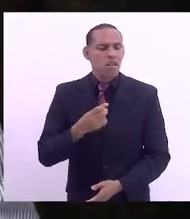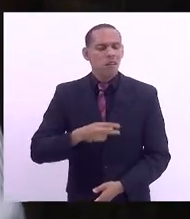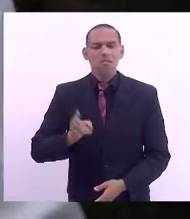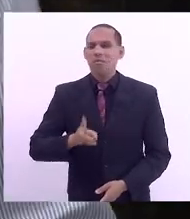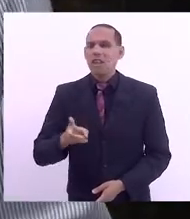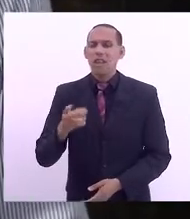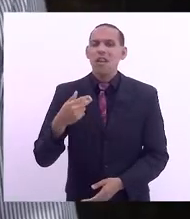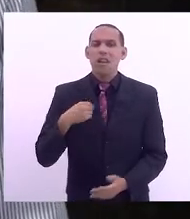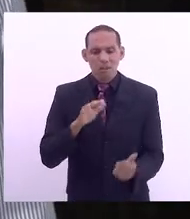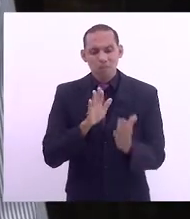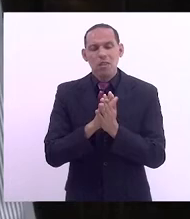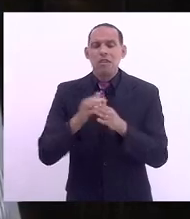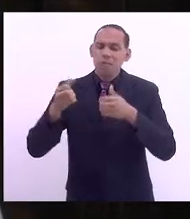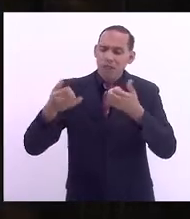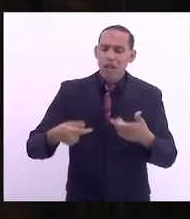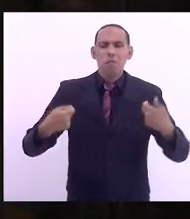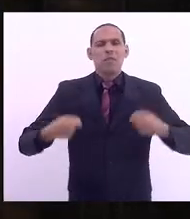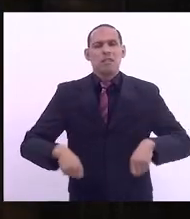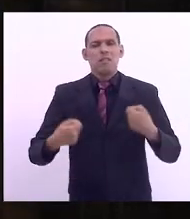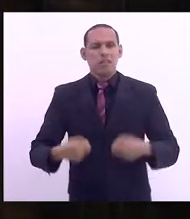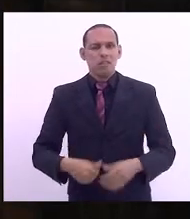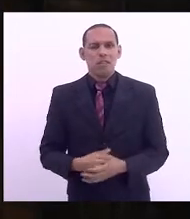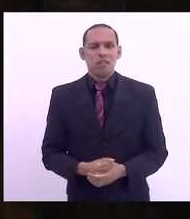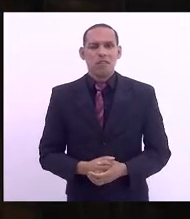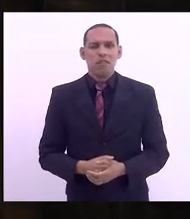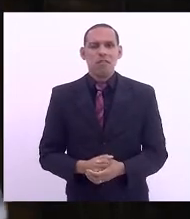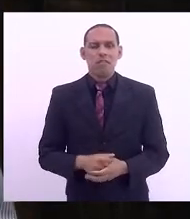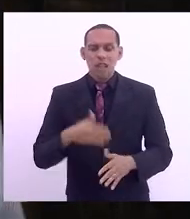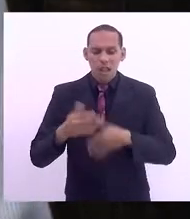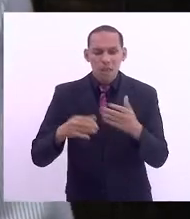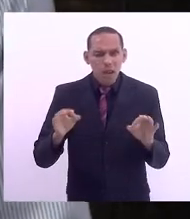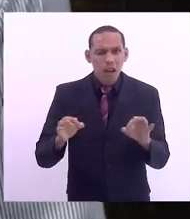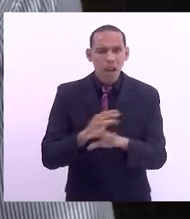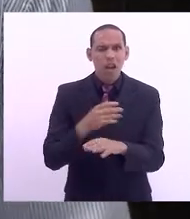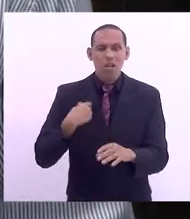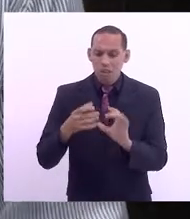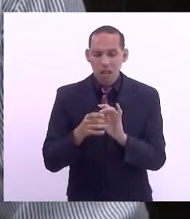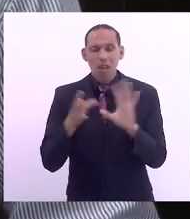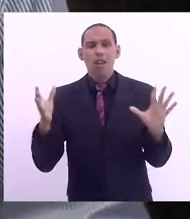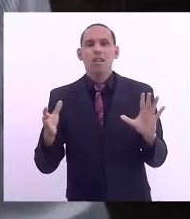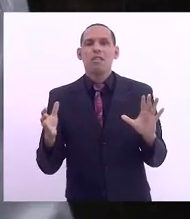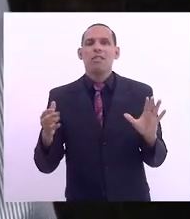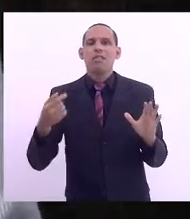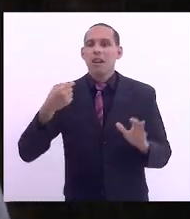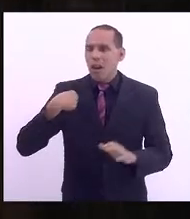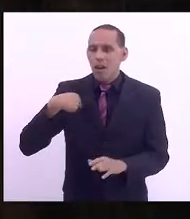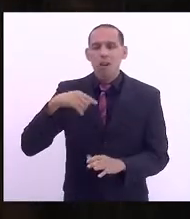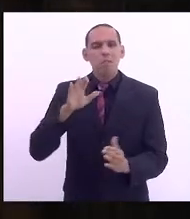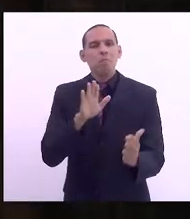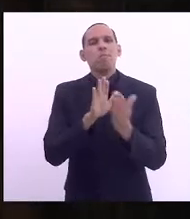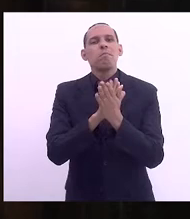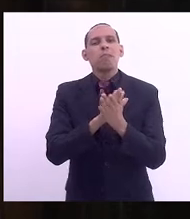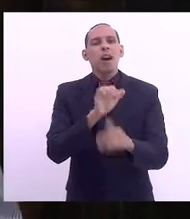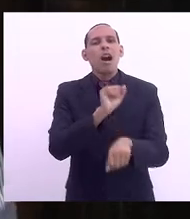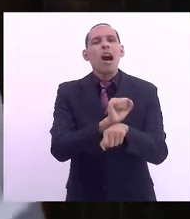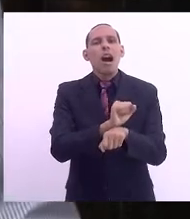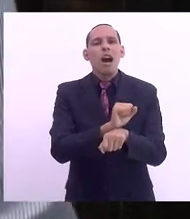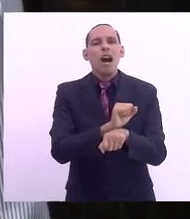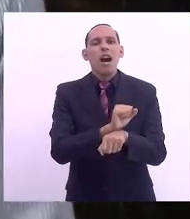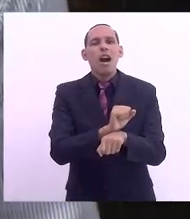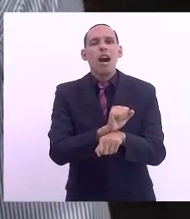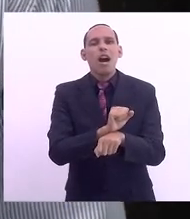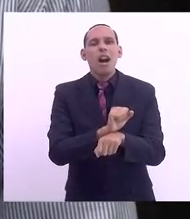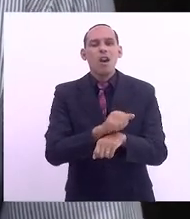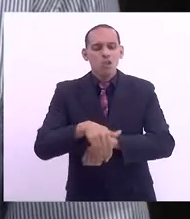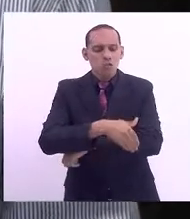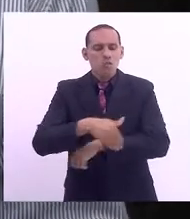vez que eu sou abordado, eu tenho que explicar. E isso tudo acabando e vindo minha absolvição. Toda vez que eu for parado na rua, eu tenho que explicar o